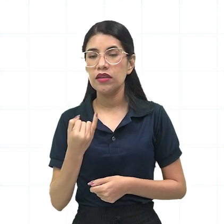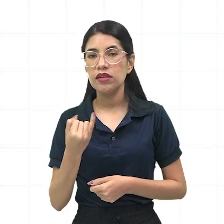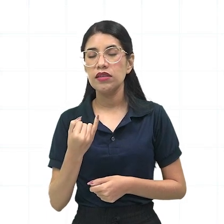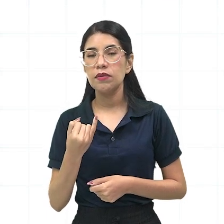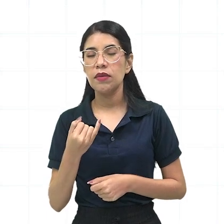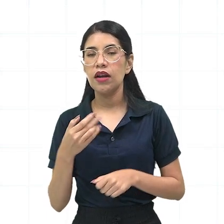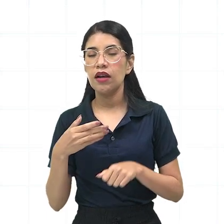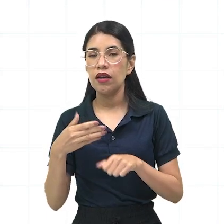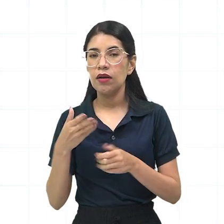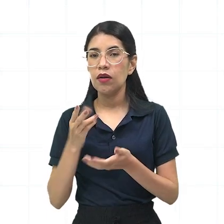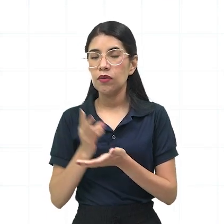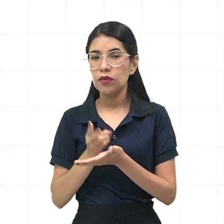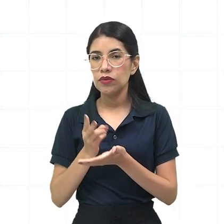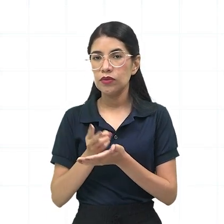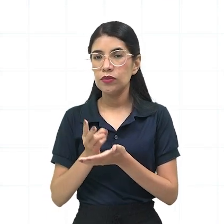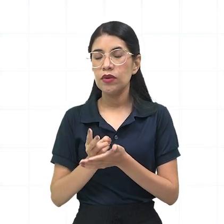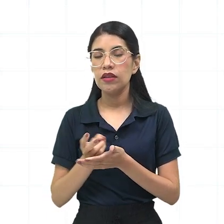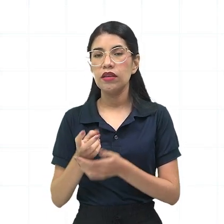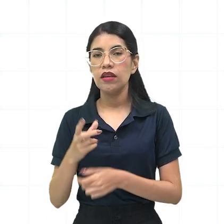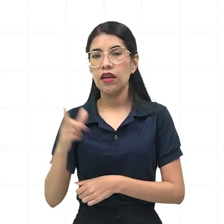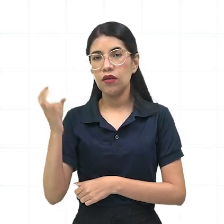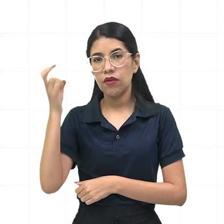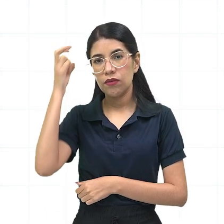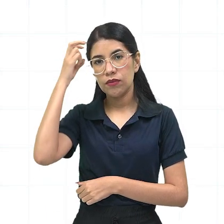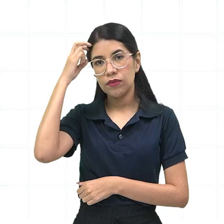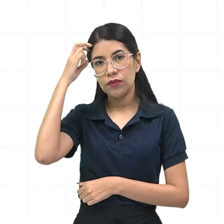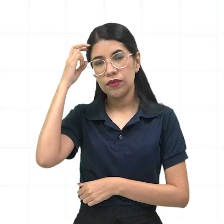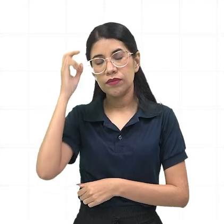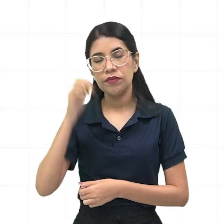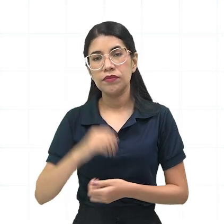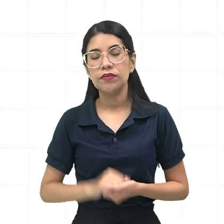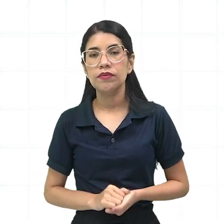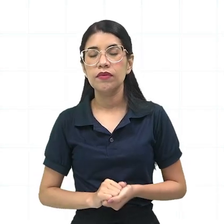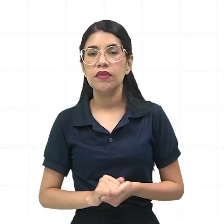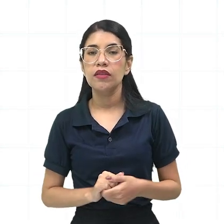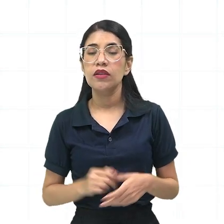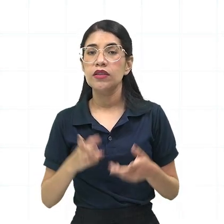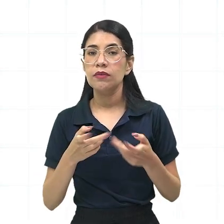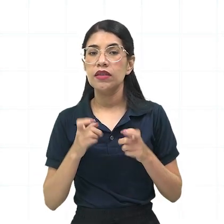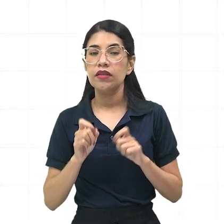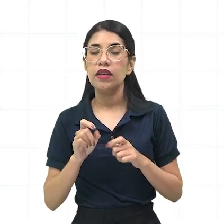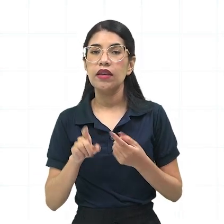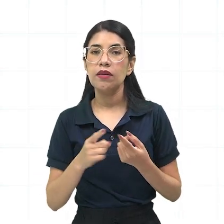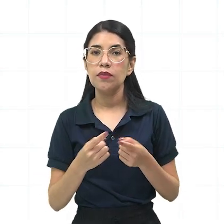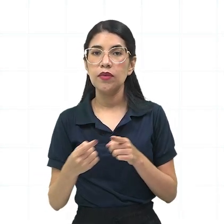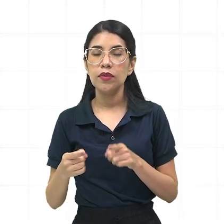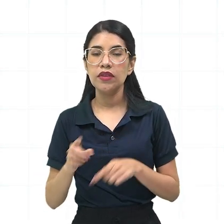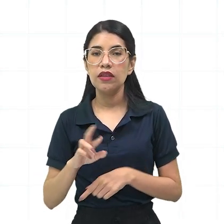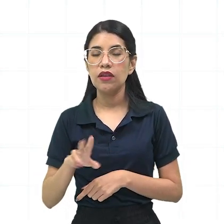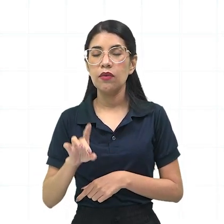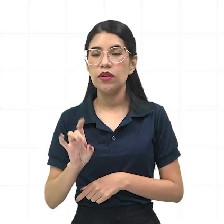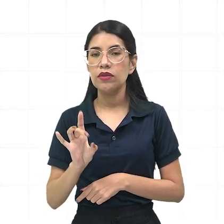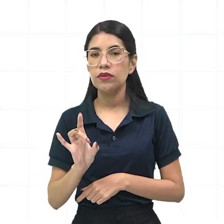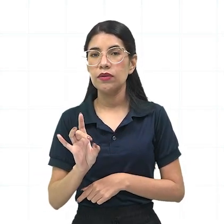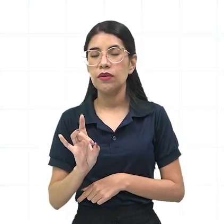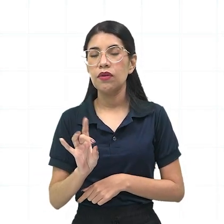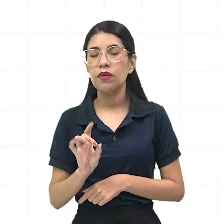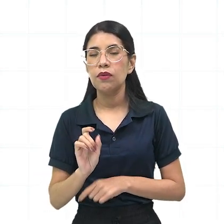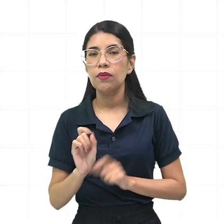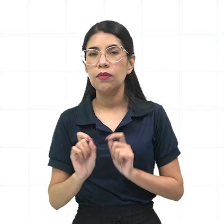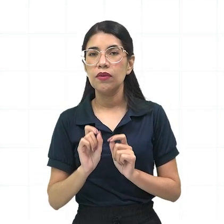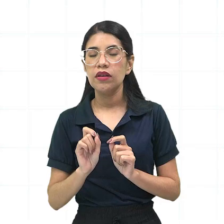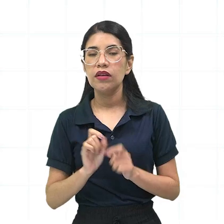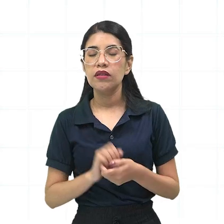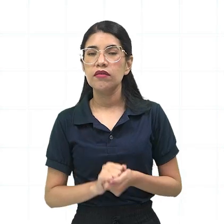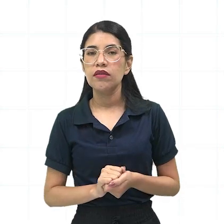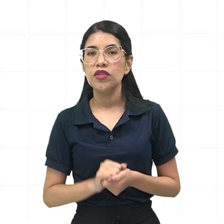na preservação da cultura. Então, aqui a gente vai perceber que a música, ela não é apenas uma forma de